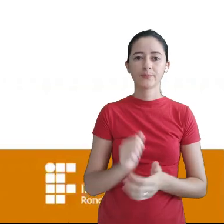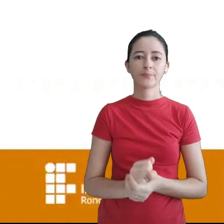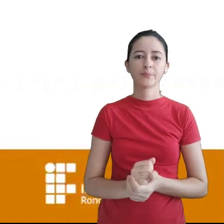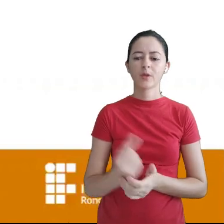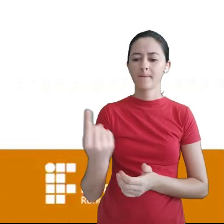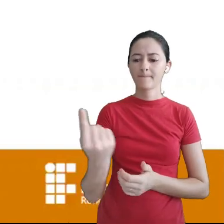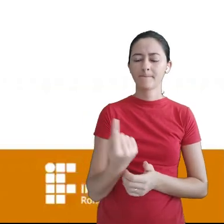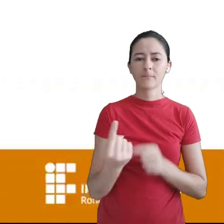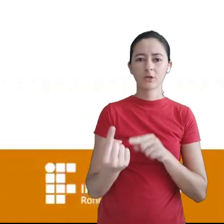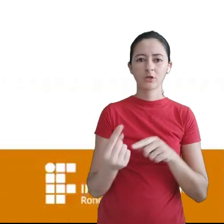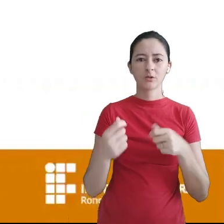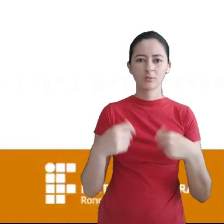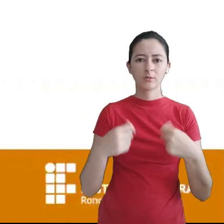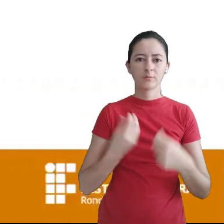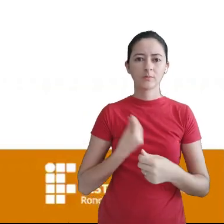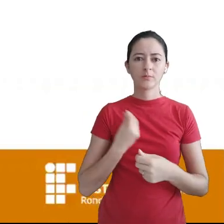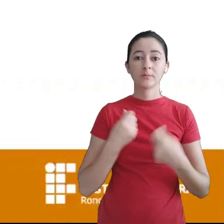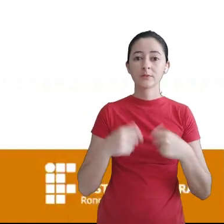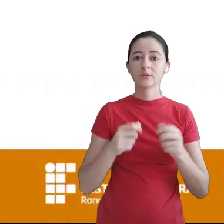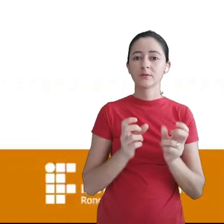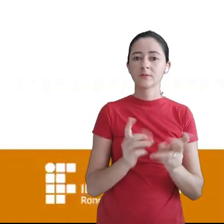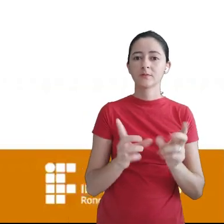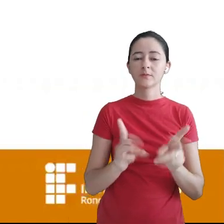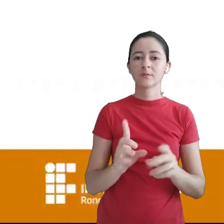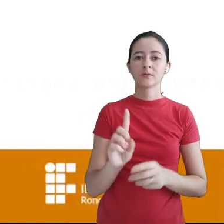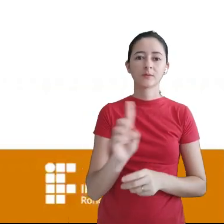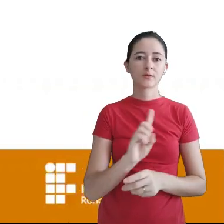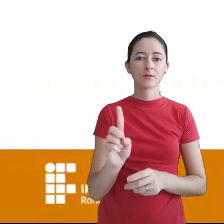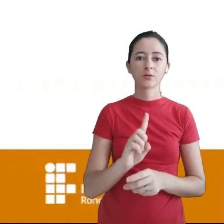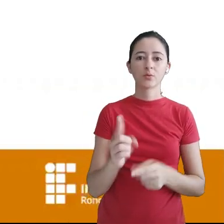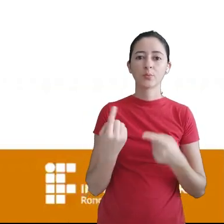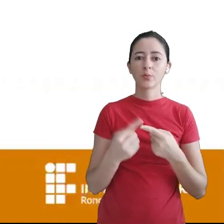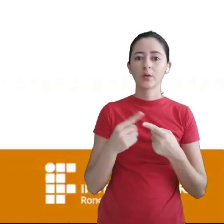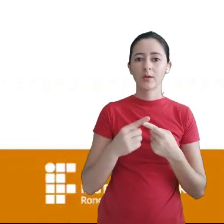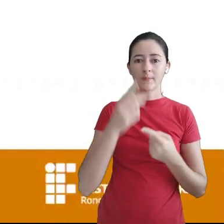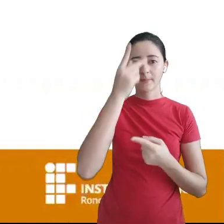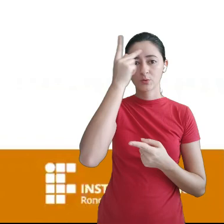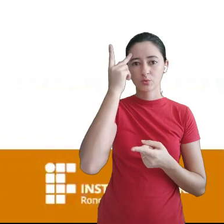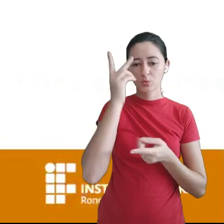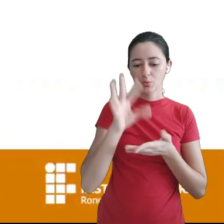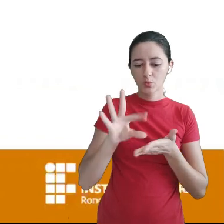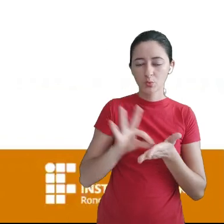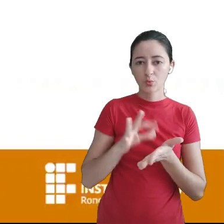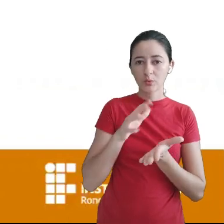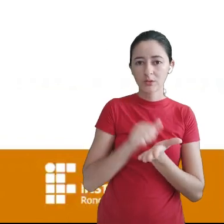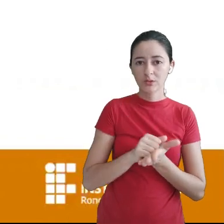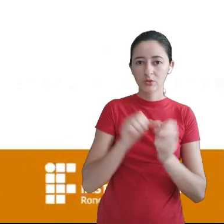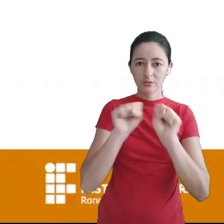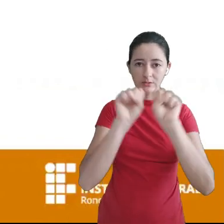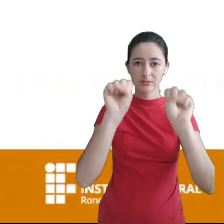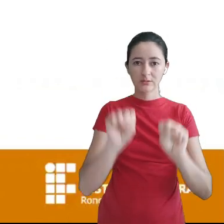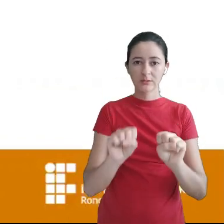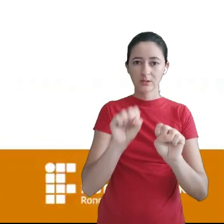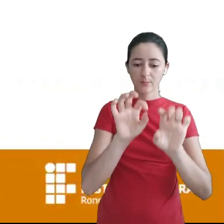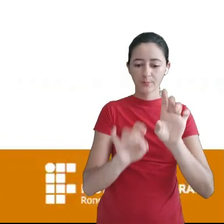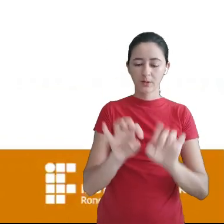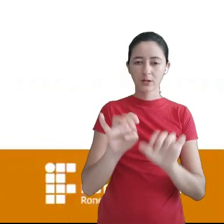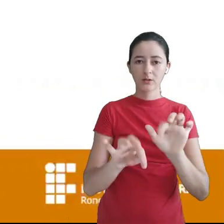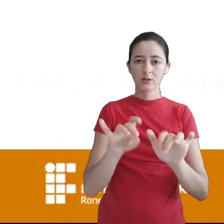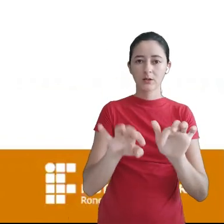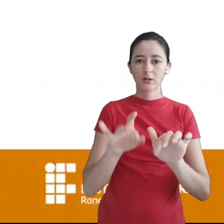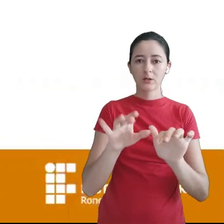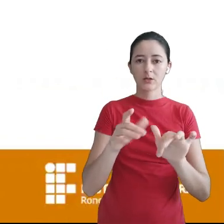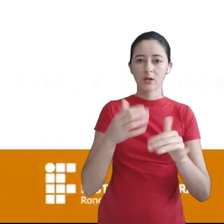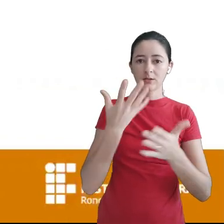existir precisa de um cliente. O cliente para existir precisa de uma venda? Não. Porque primeiro eu cadastro o cliente, para depois